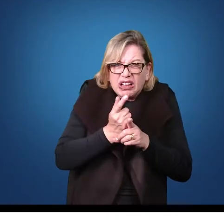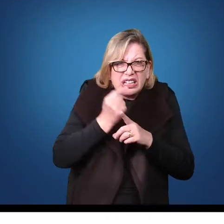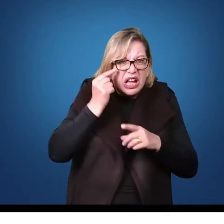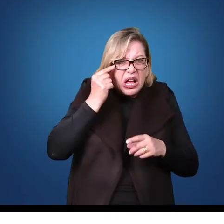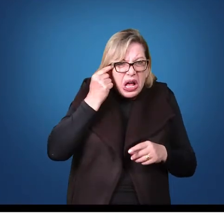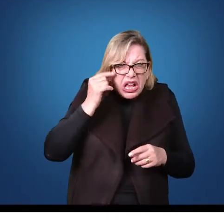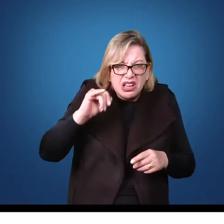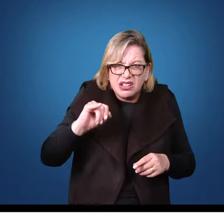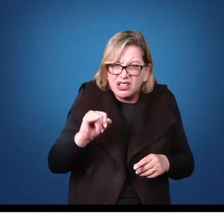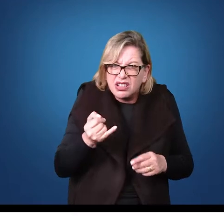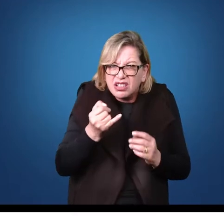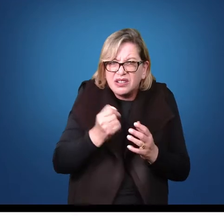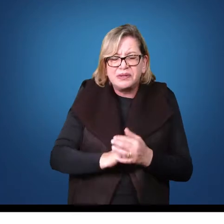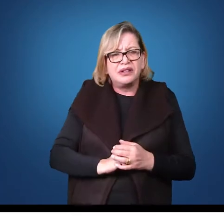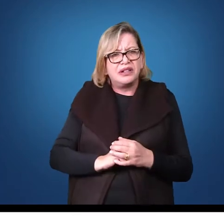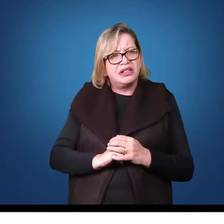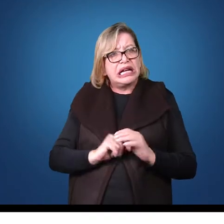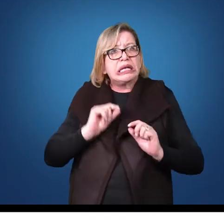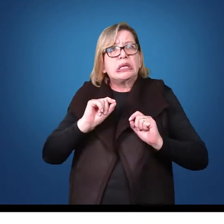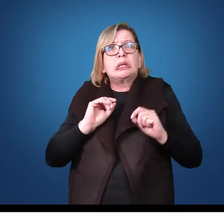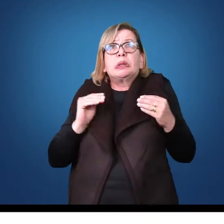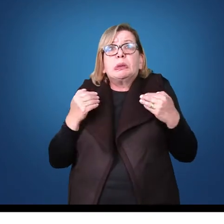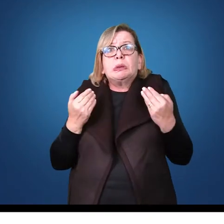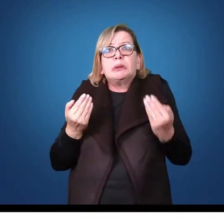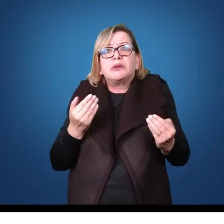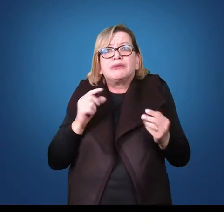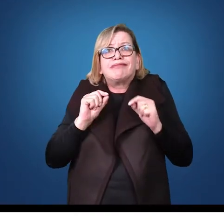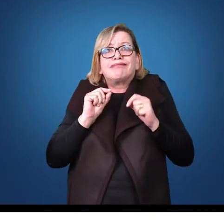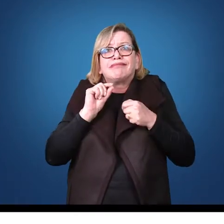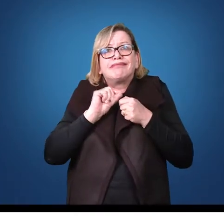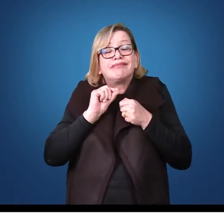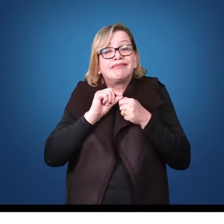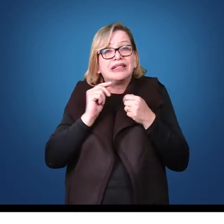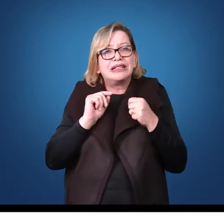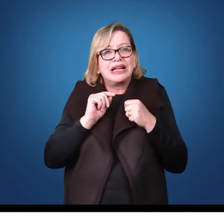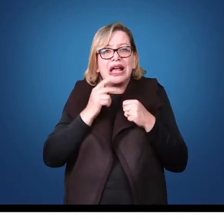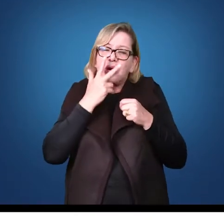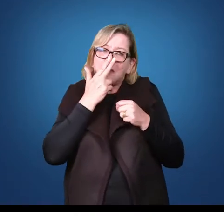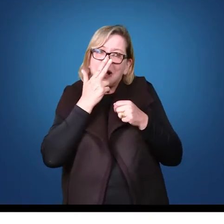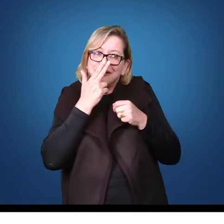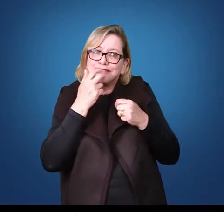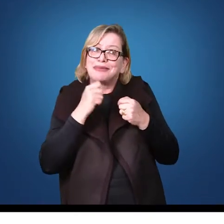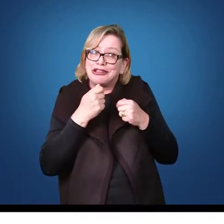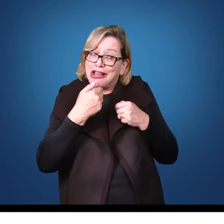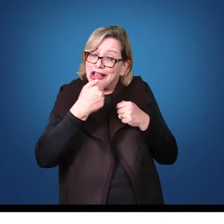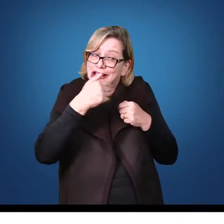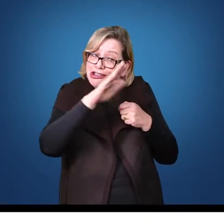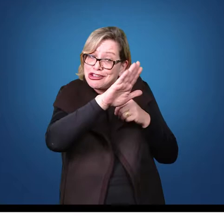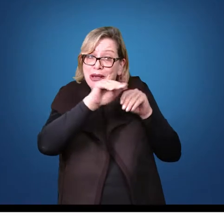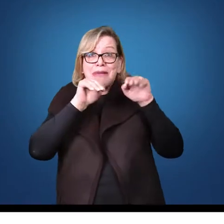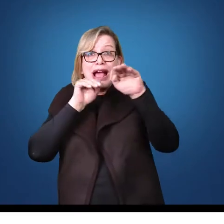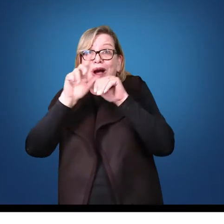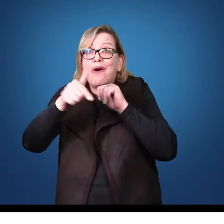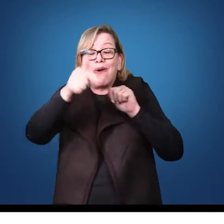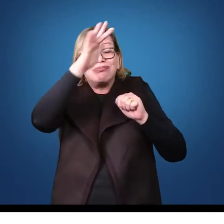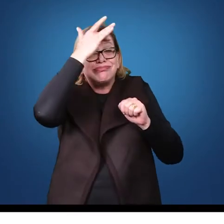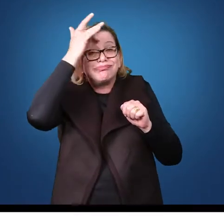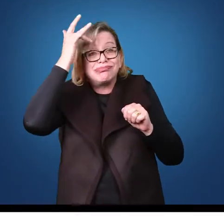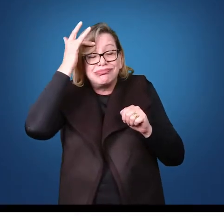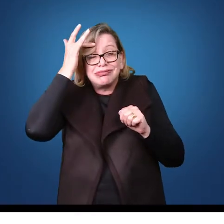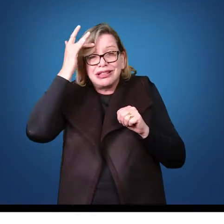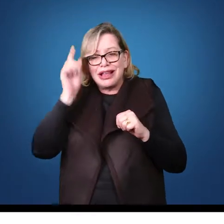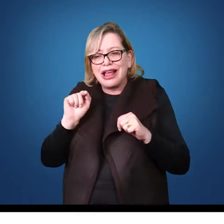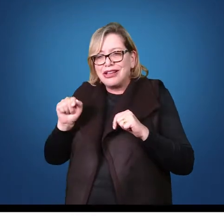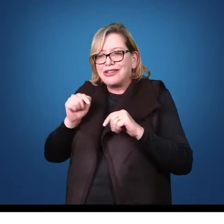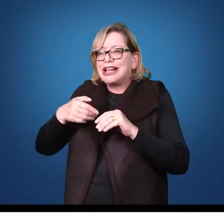e agora? Que vai ser, hein? Eu acho que vocês vão ter que chamar mais gente. Vovó, vai